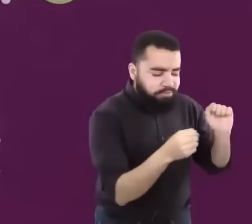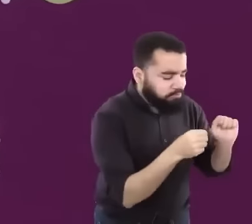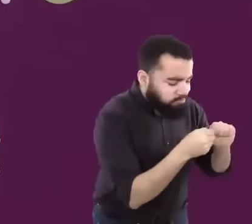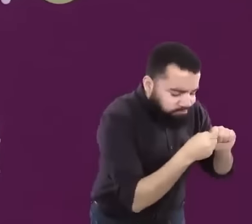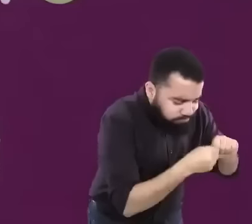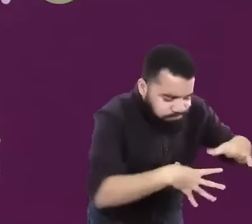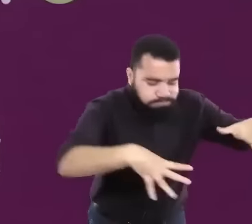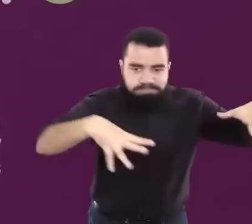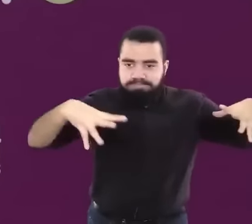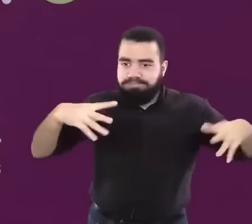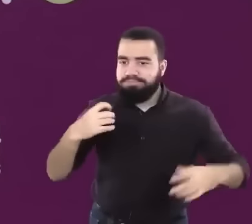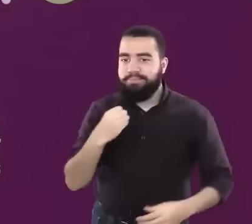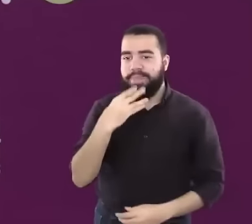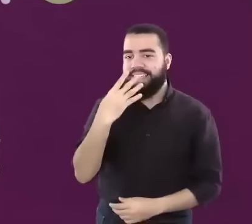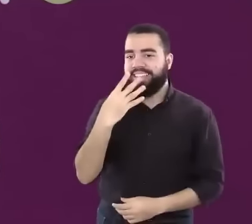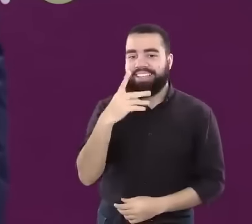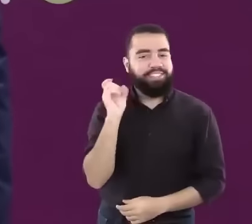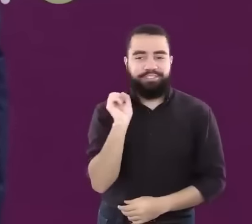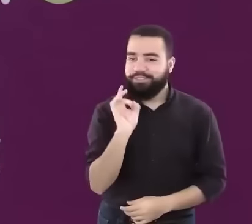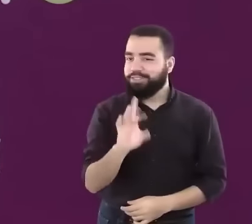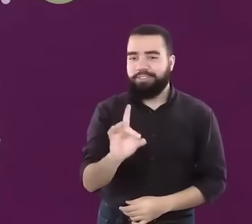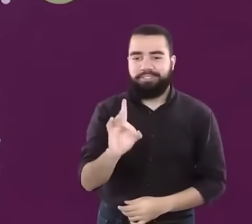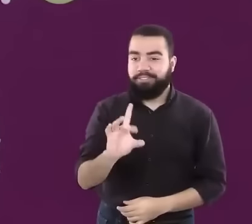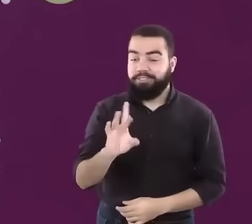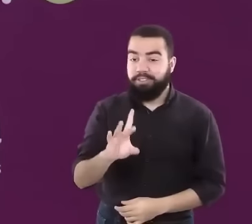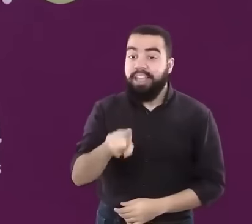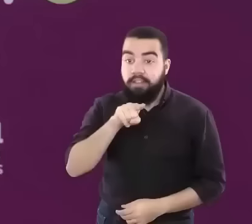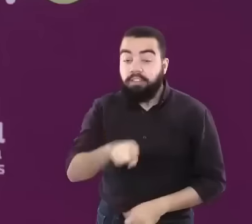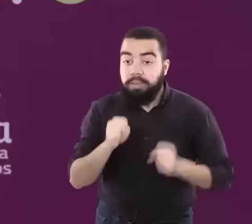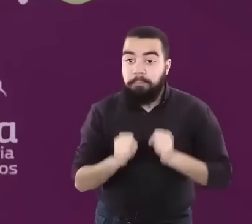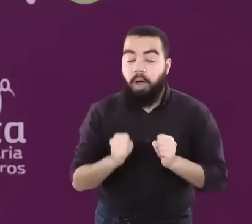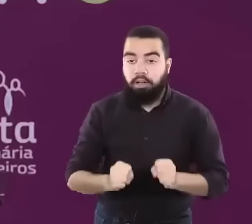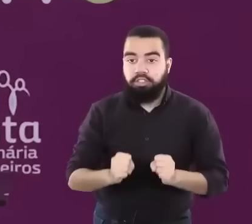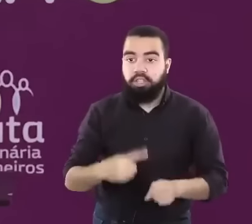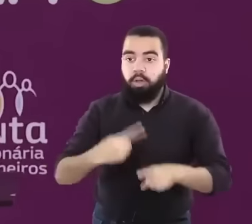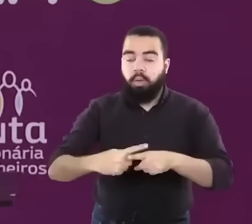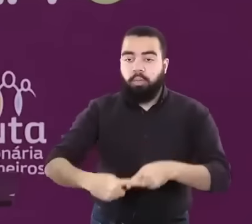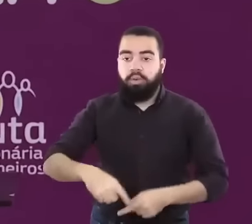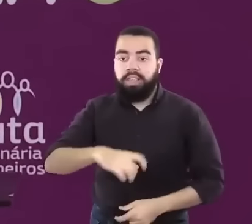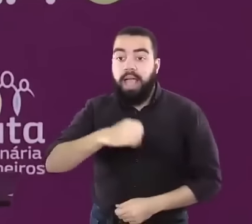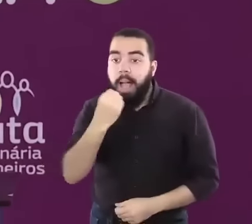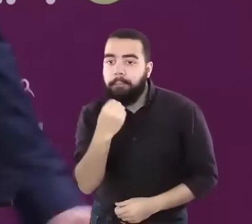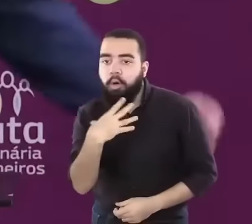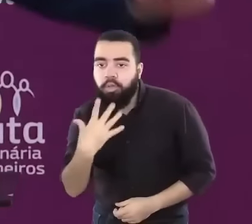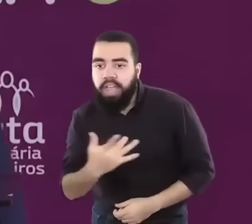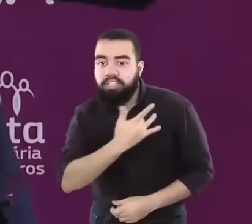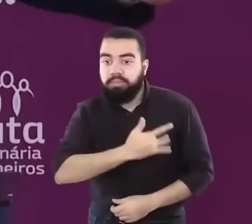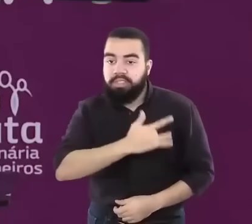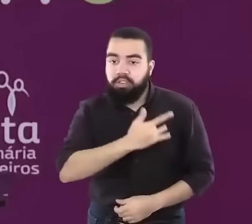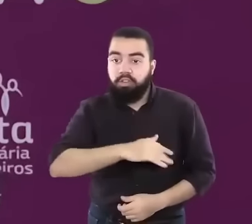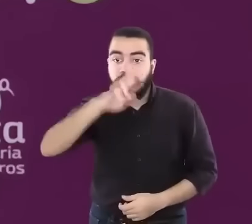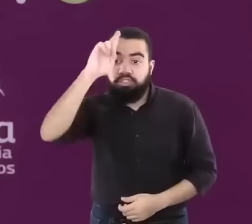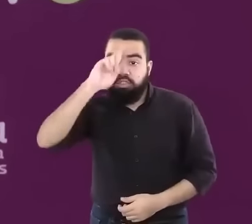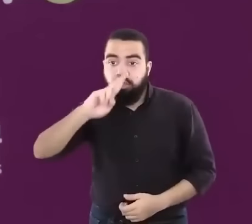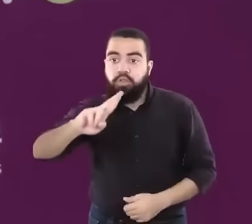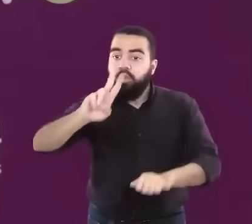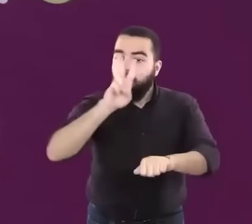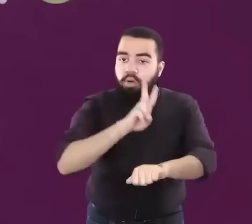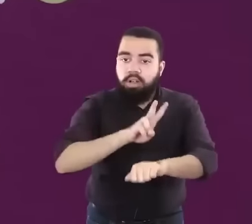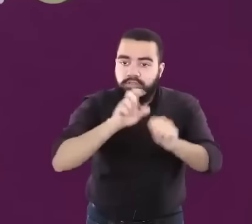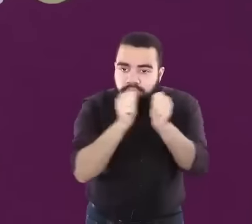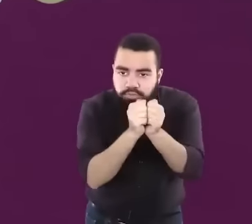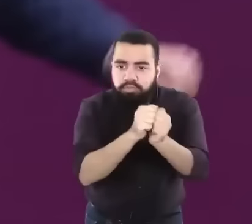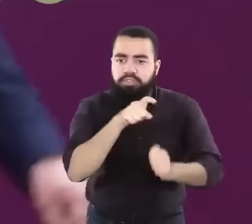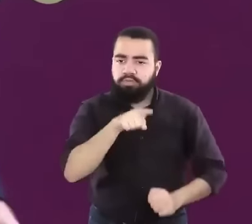bem e você pode fazer o bem porque a bondade e a misericórdia do Senhor segue você todos os dias da